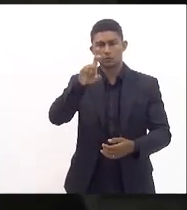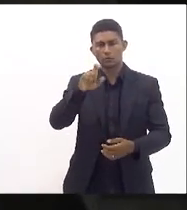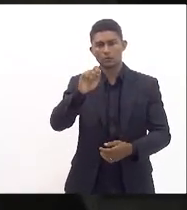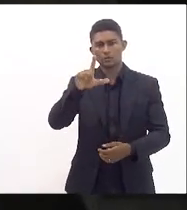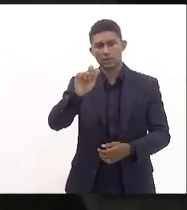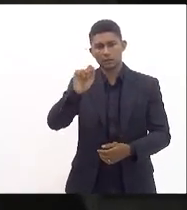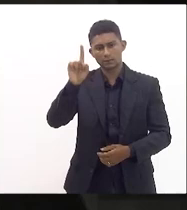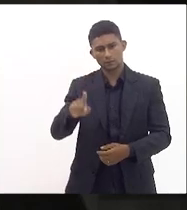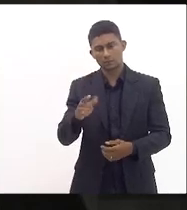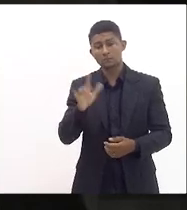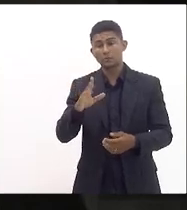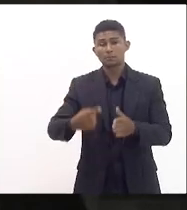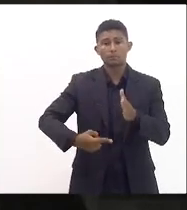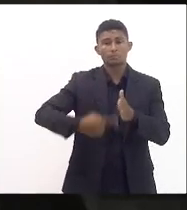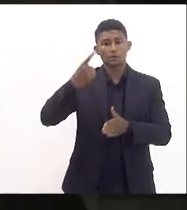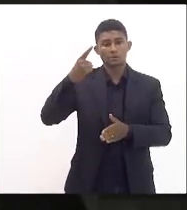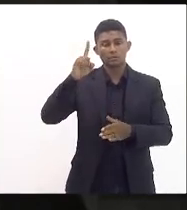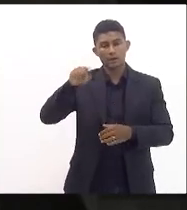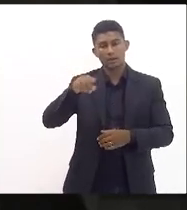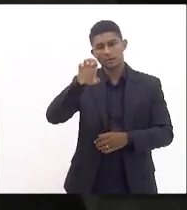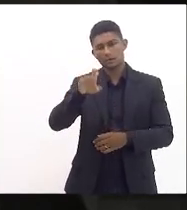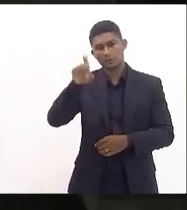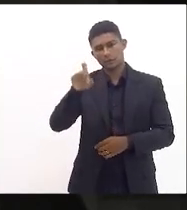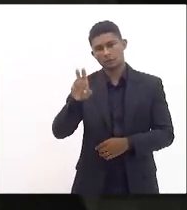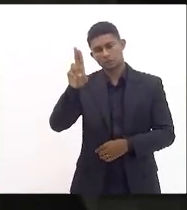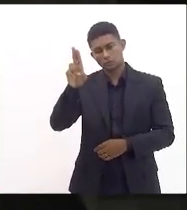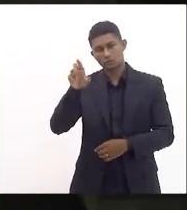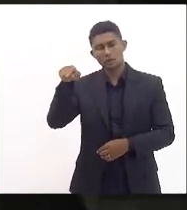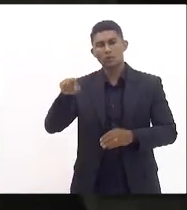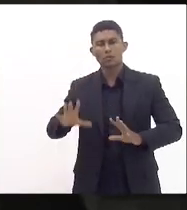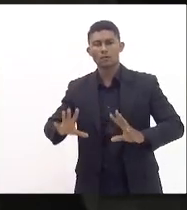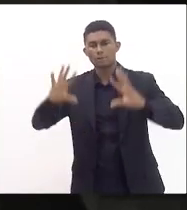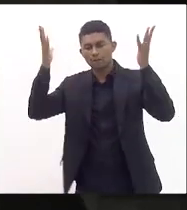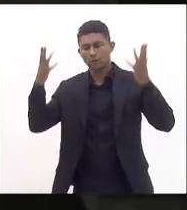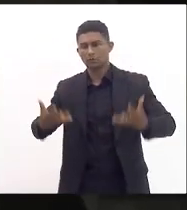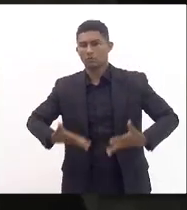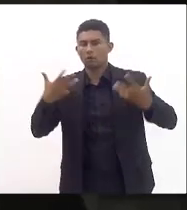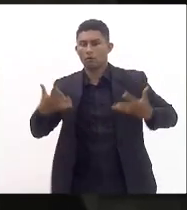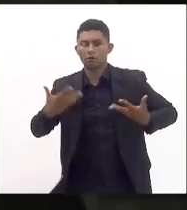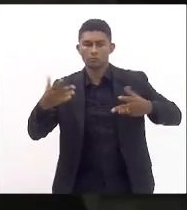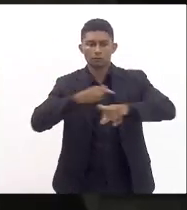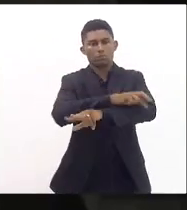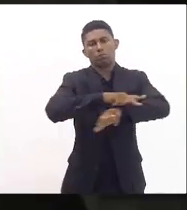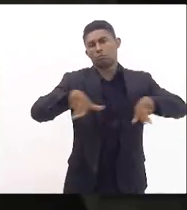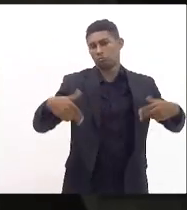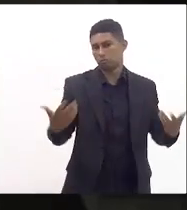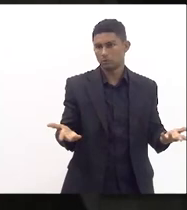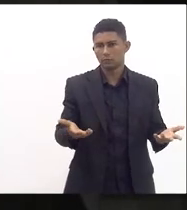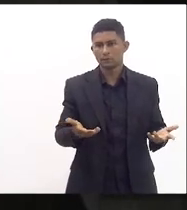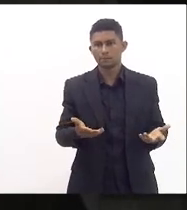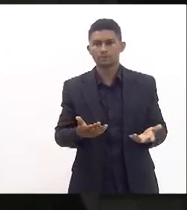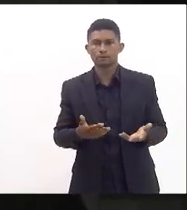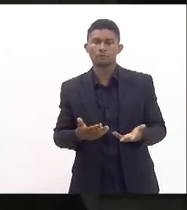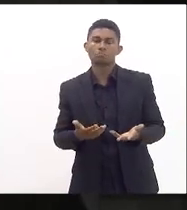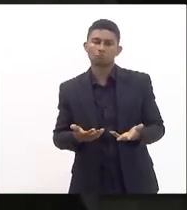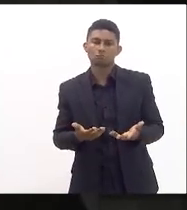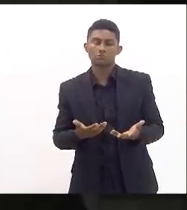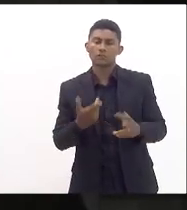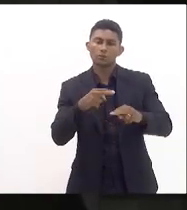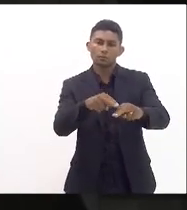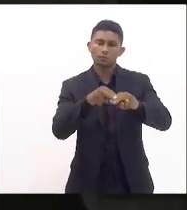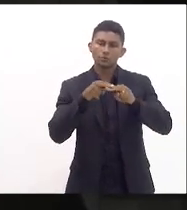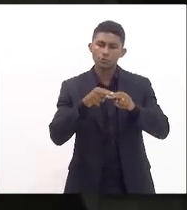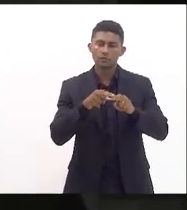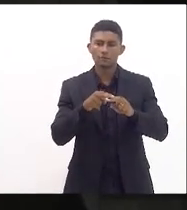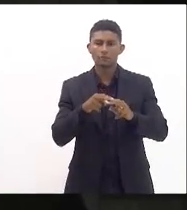quem come primeiro. O Exu é o orixá da festa, da alegria, da malemolência, e é por isso que ele